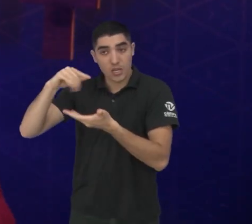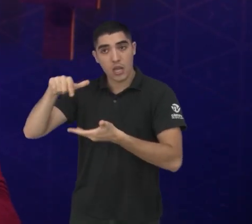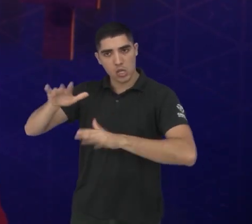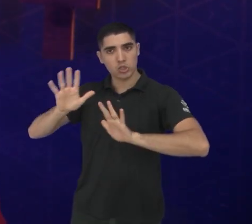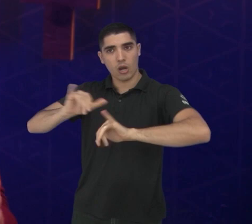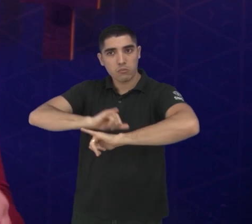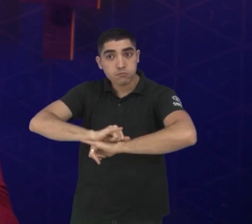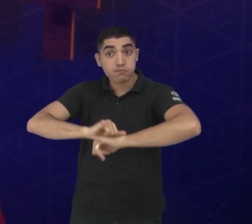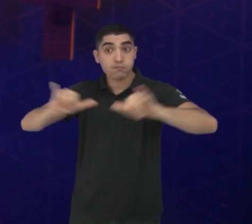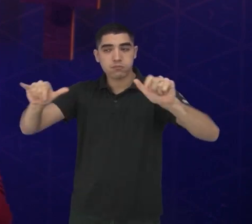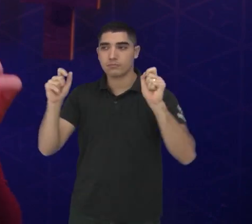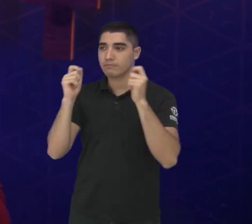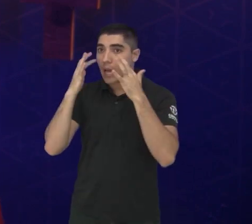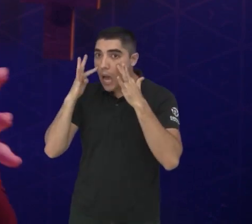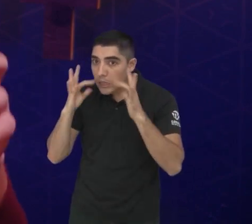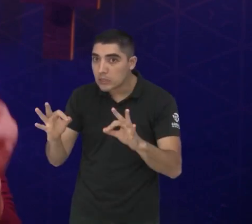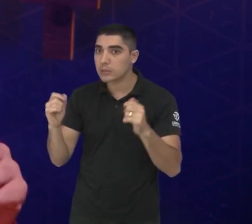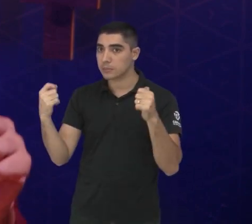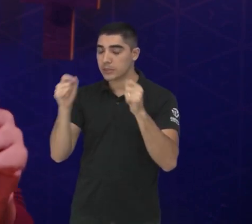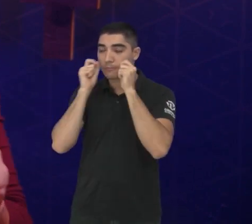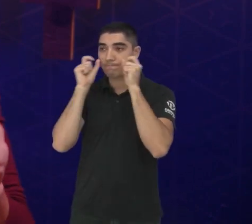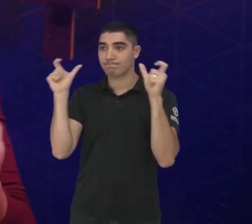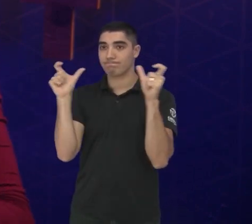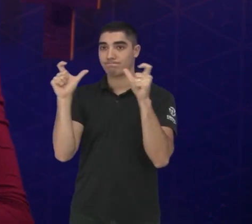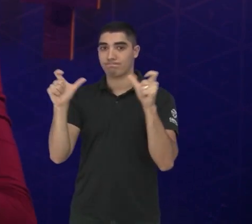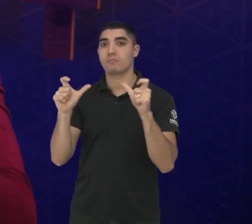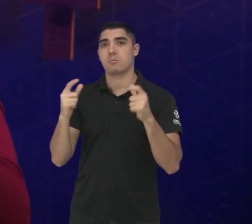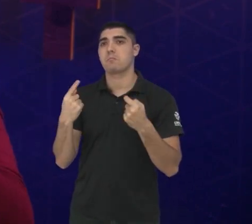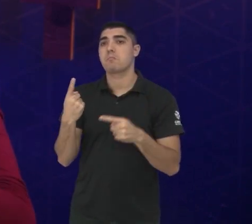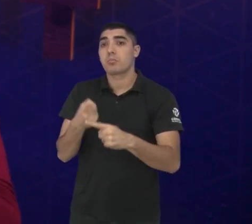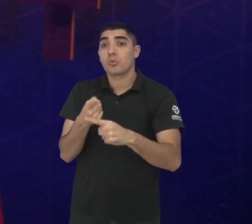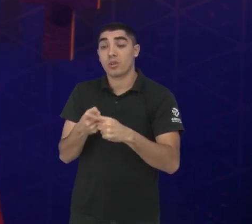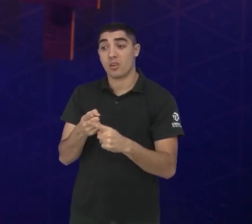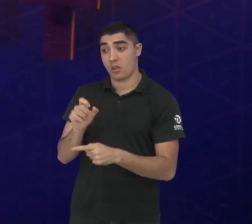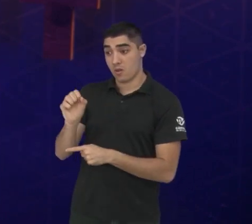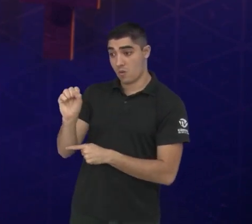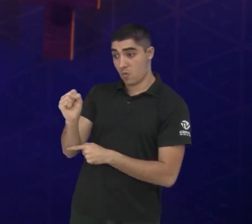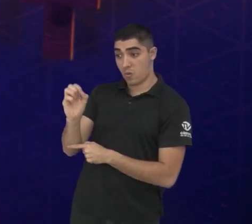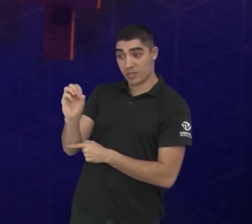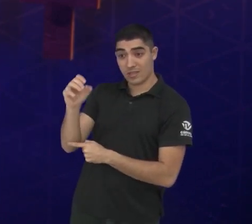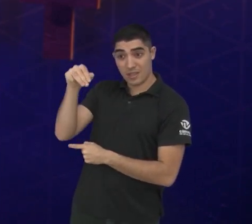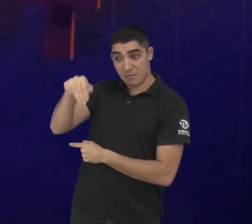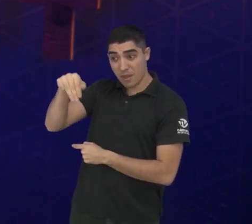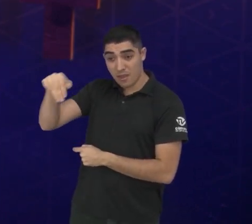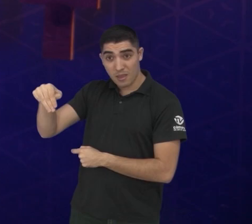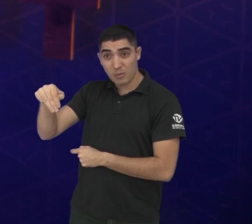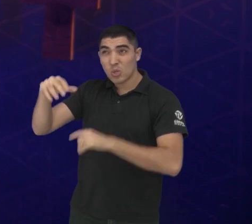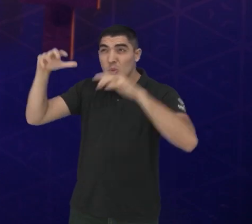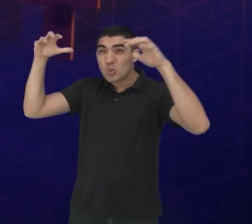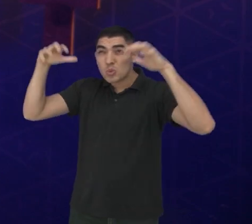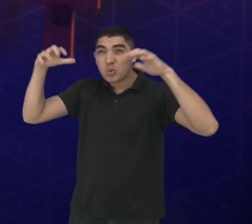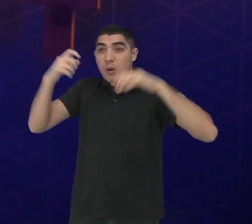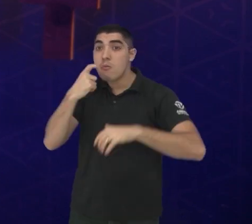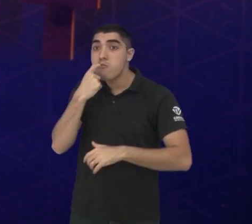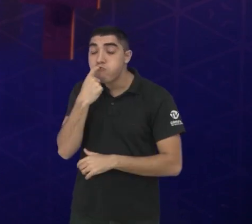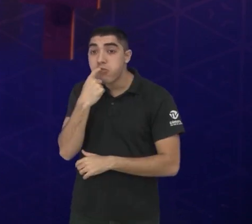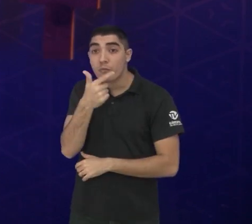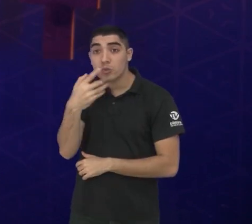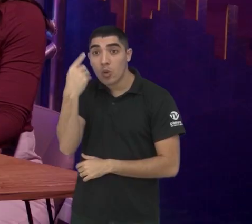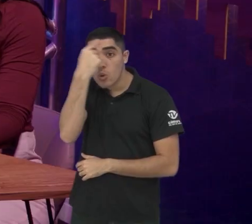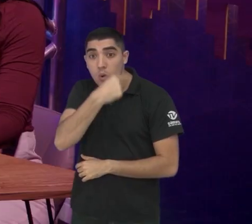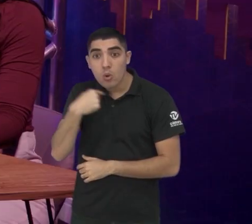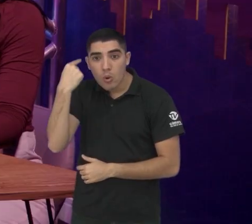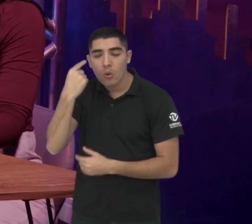já começa a entrar em estado de atenção com 50, 80 milímetros de chuva em 24 horas. Então, imagina,